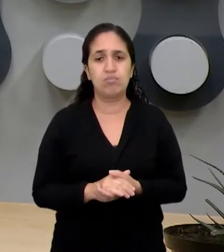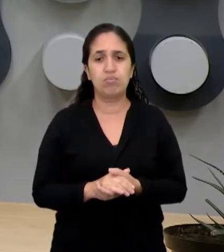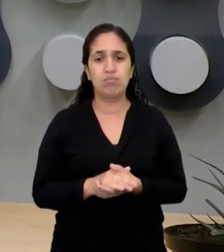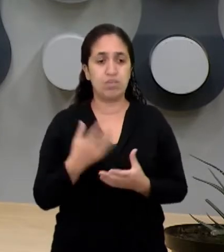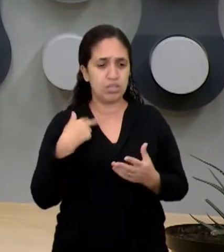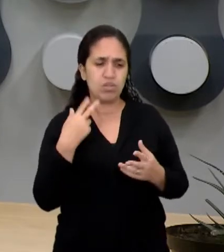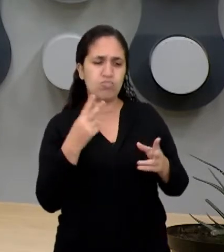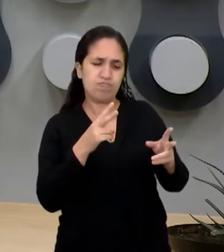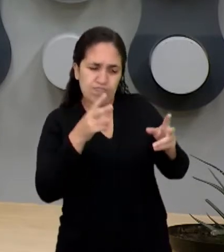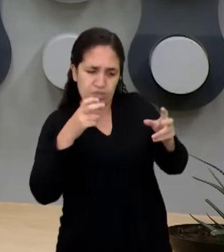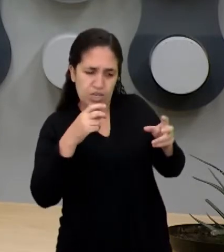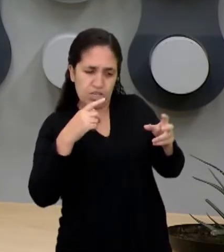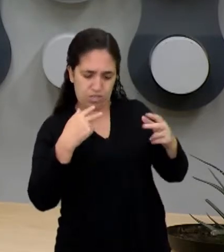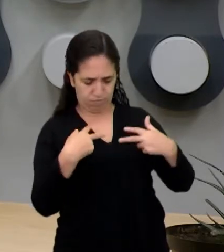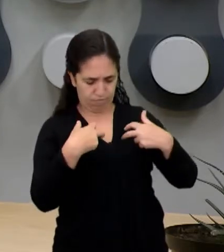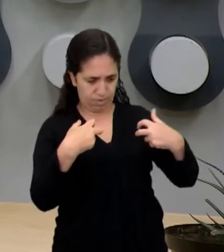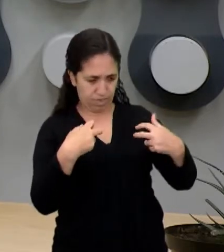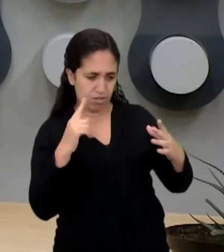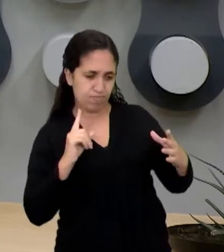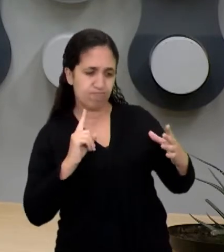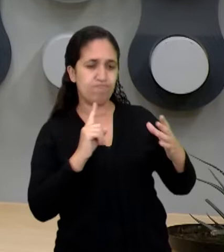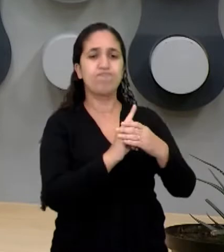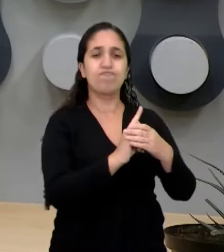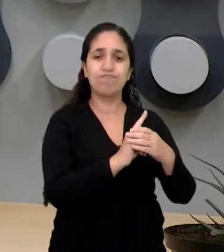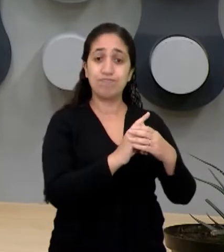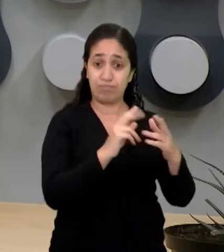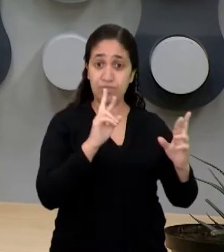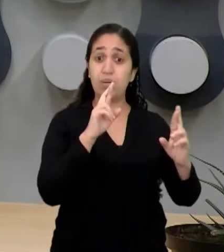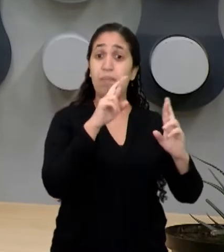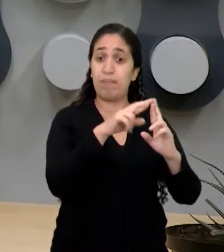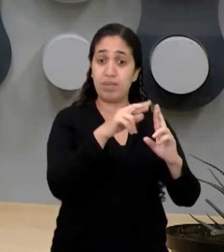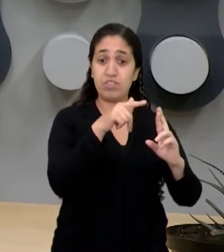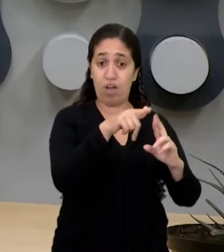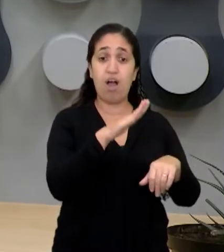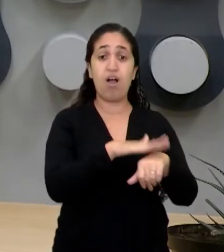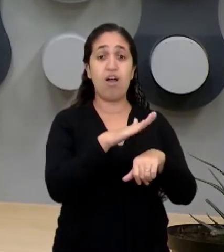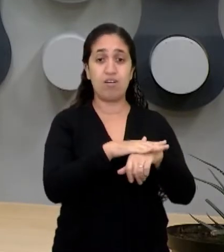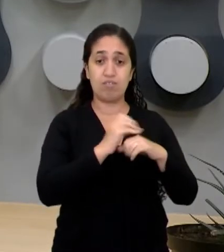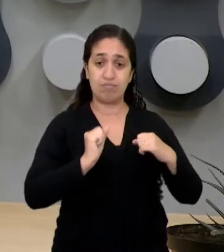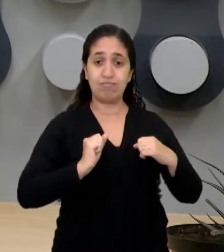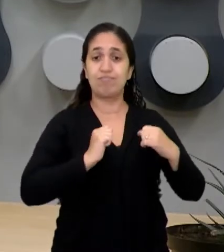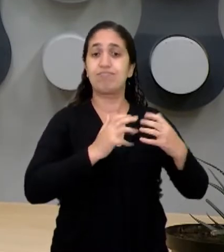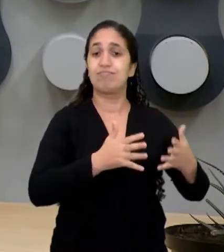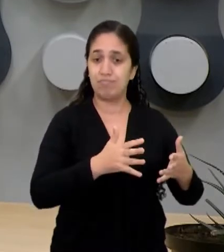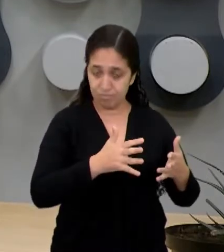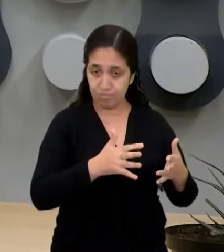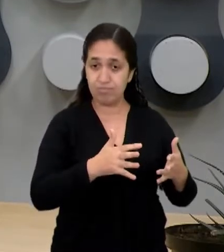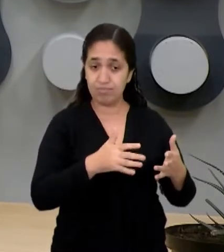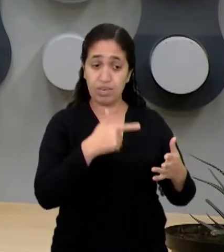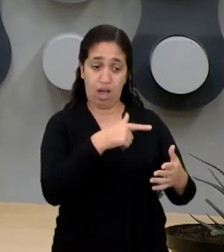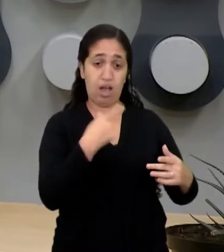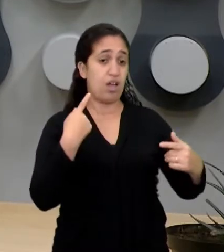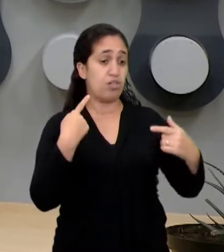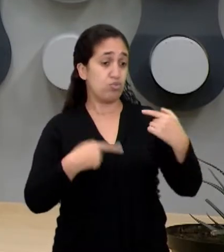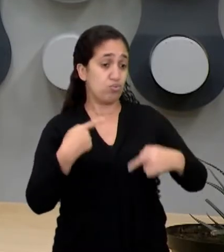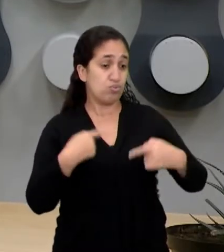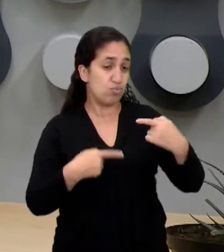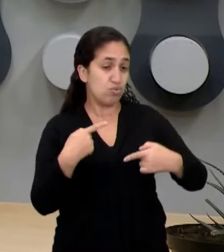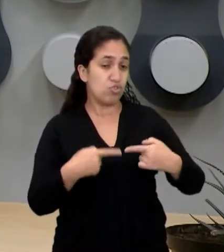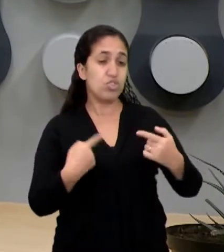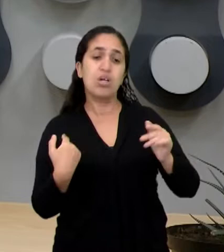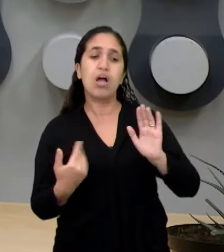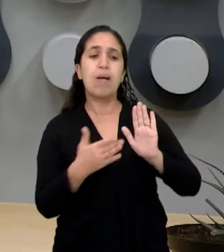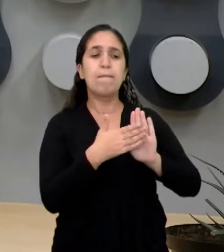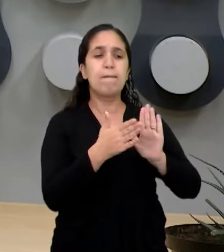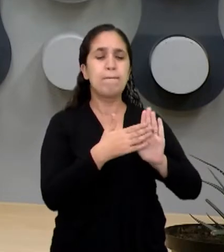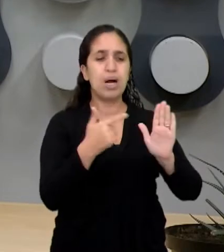se você se identifica, se sente representado, então você passa a ser atuante também, né? Você passa a discutir, a levar em pauta